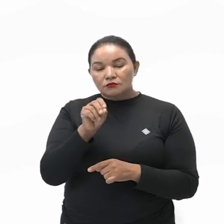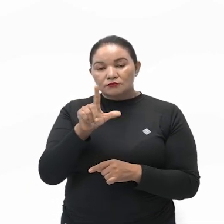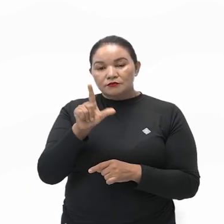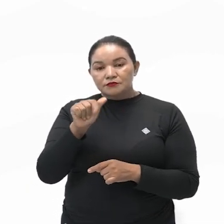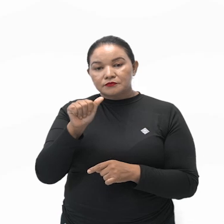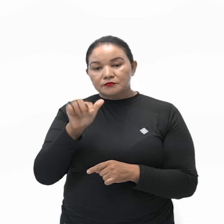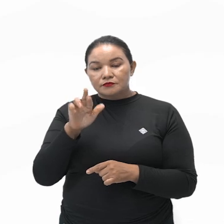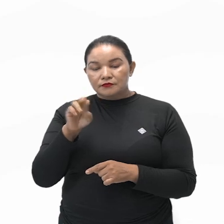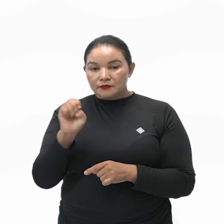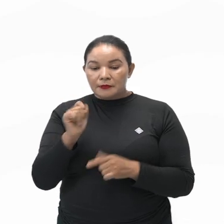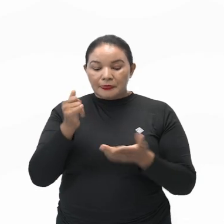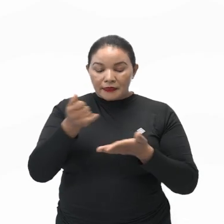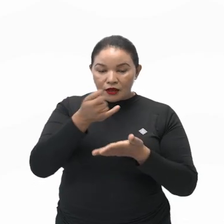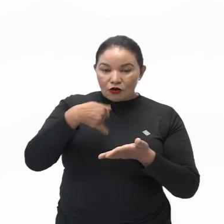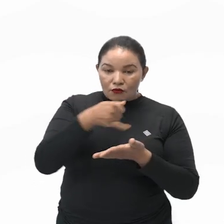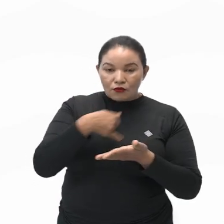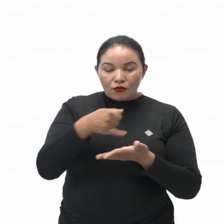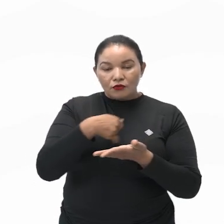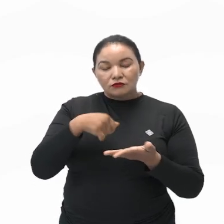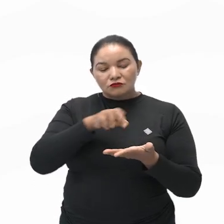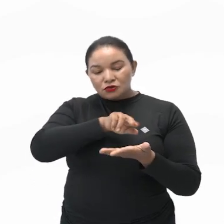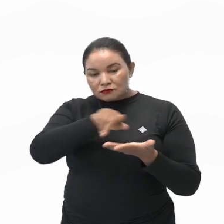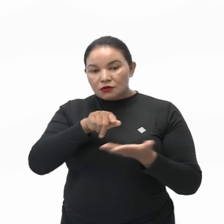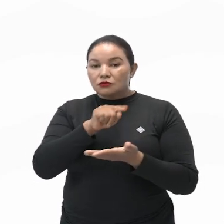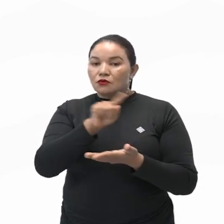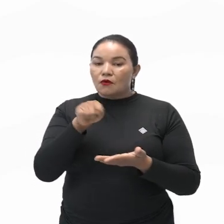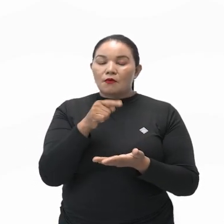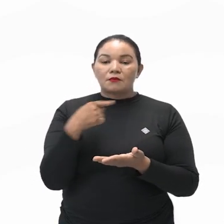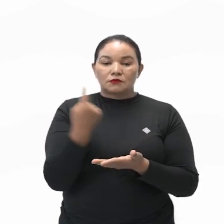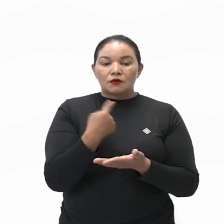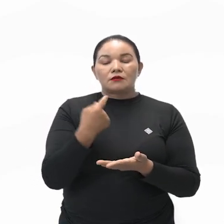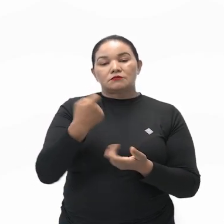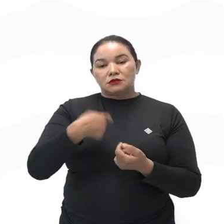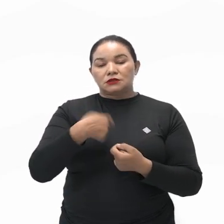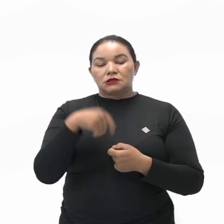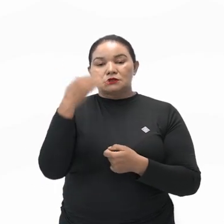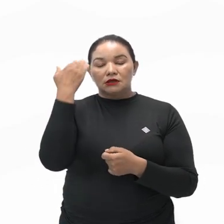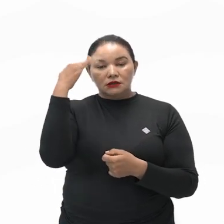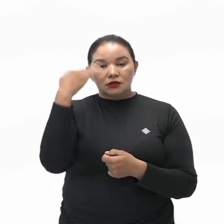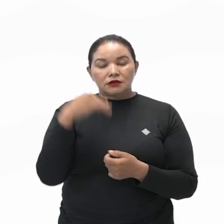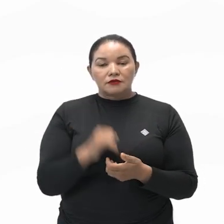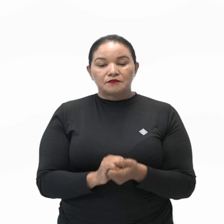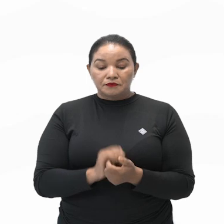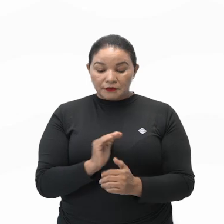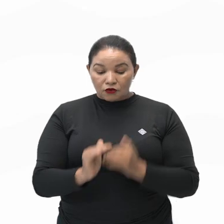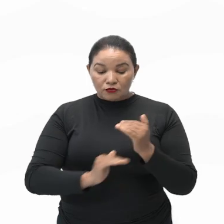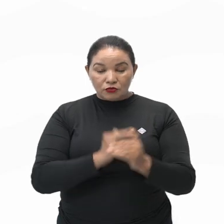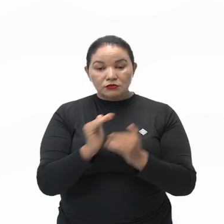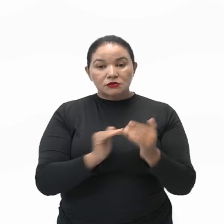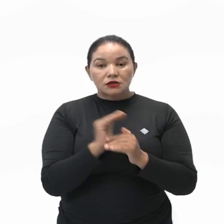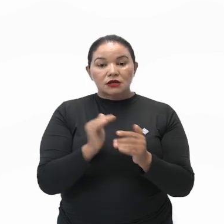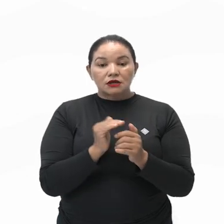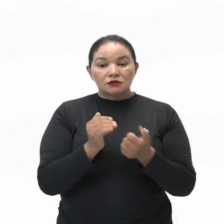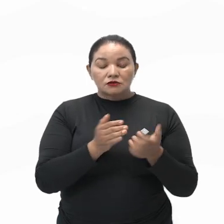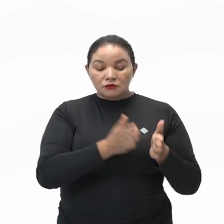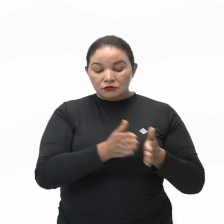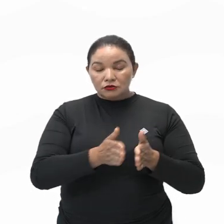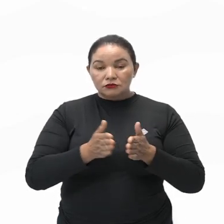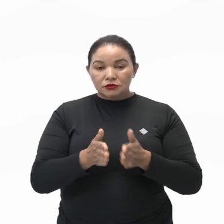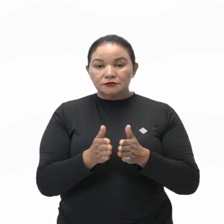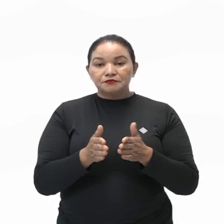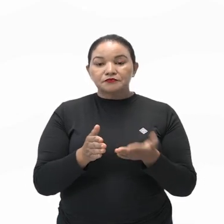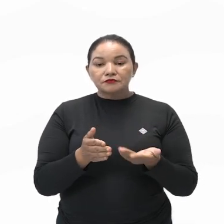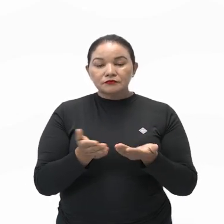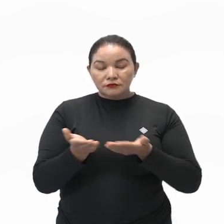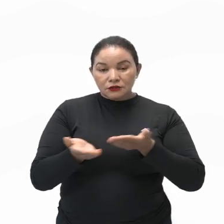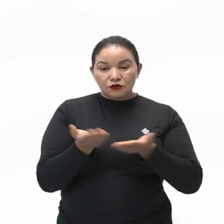acabou de falar. Tá? Então precisamos entender isso. E esses processos que a gente está falando de tratamento, aí